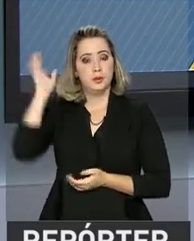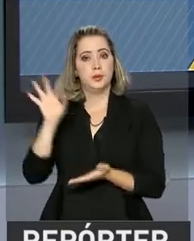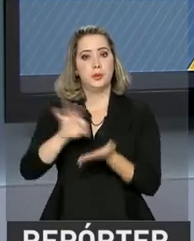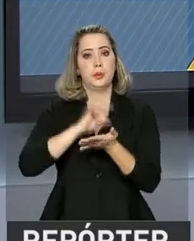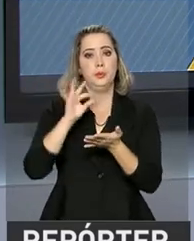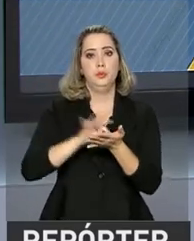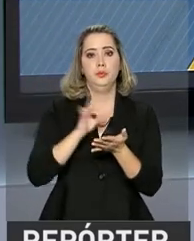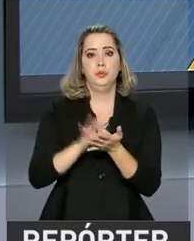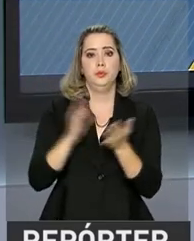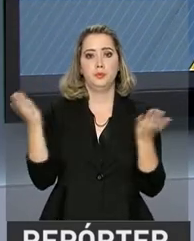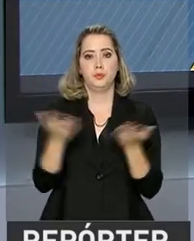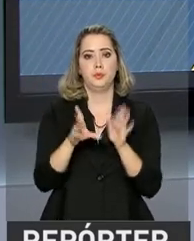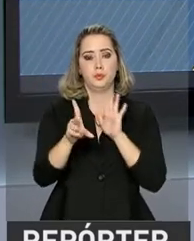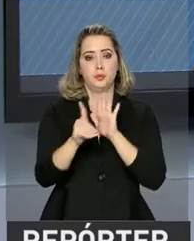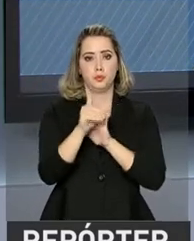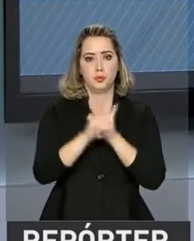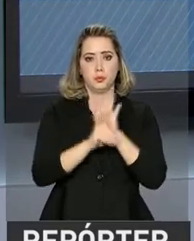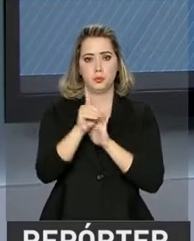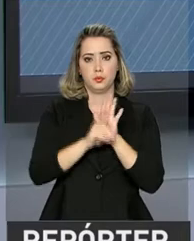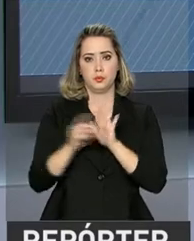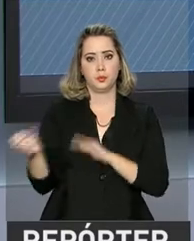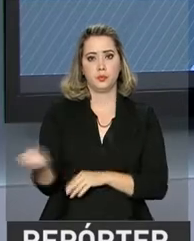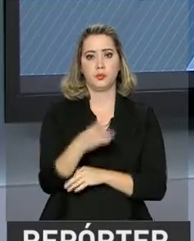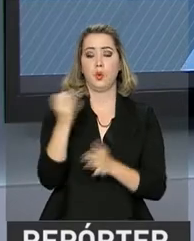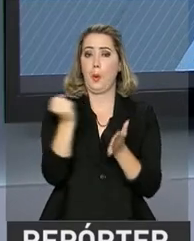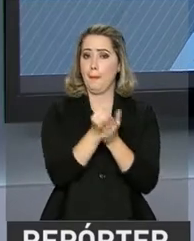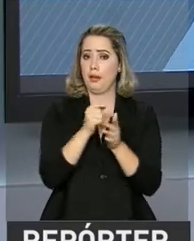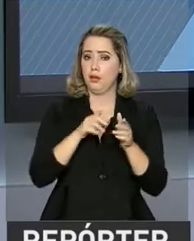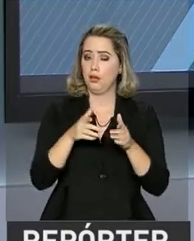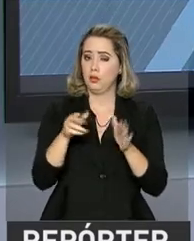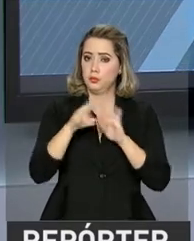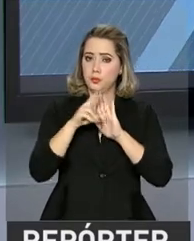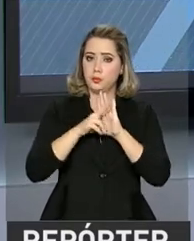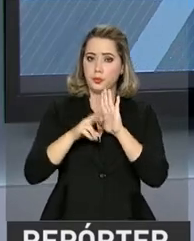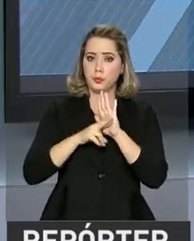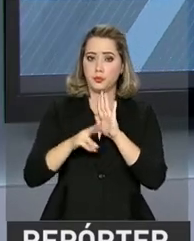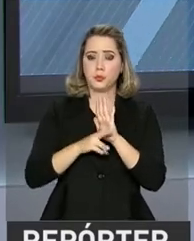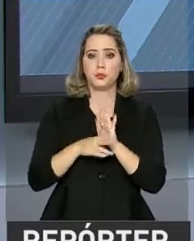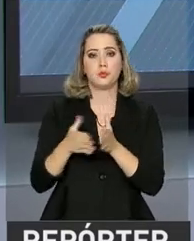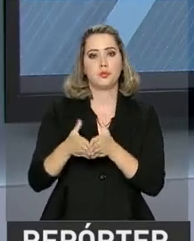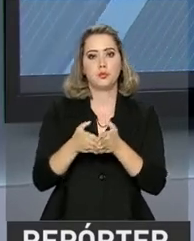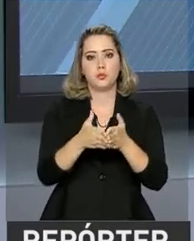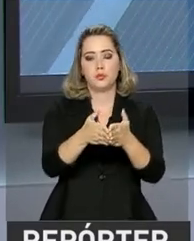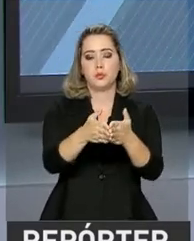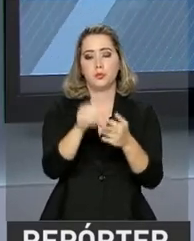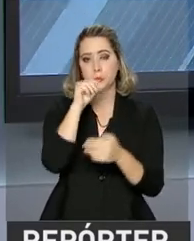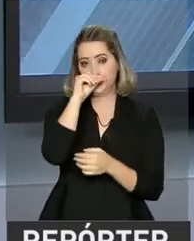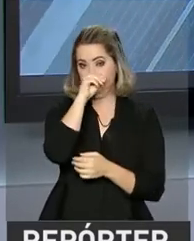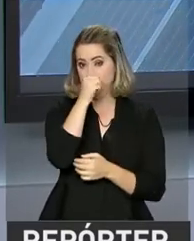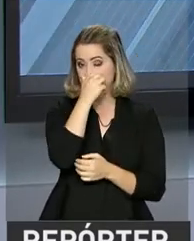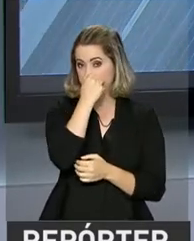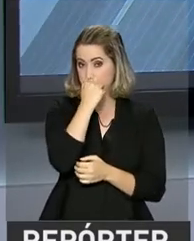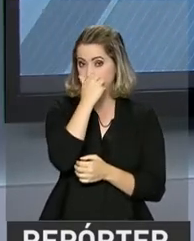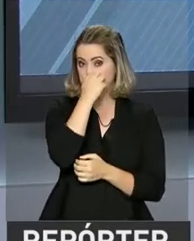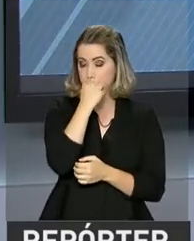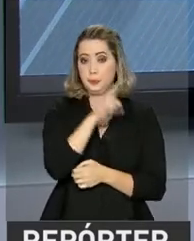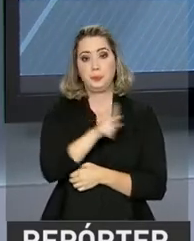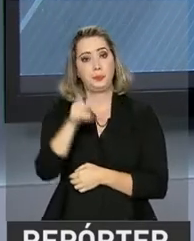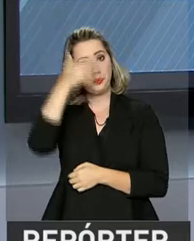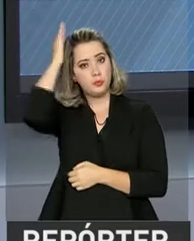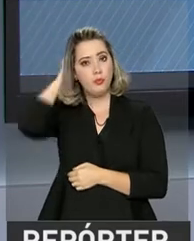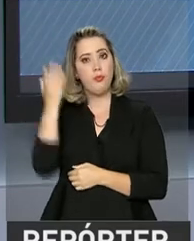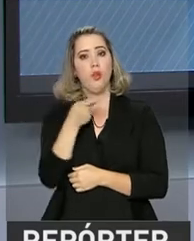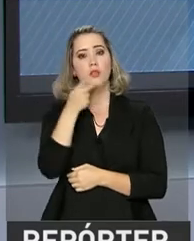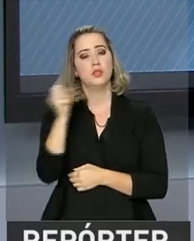modernização do marco regulatório dos portos para michel temer a novidade traz segurança jurídica para